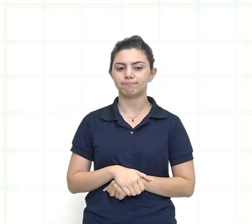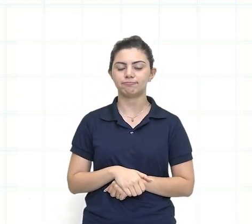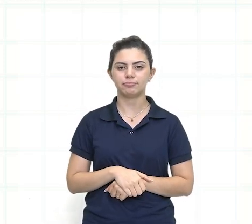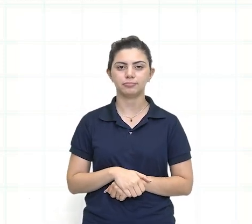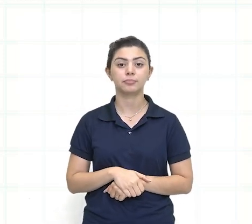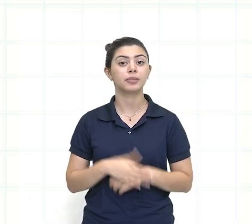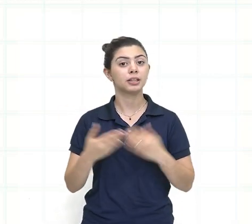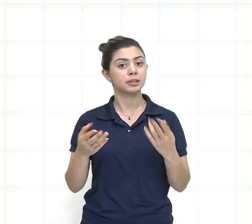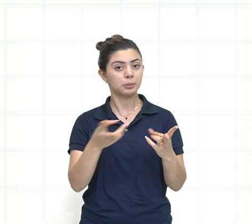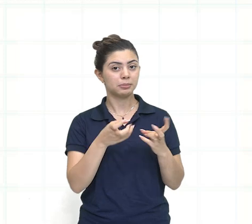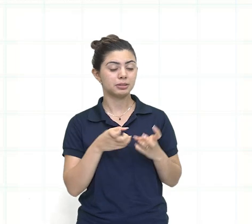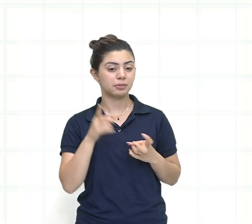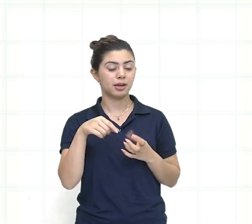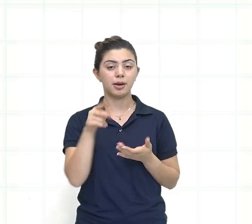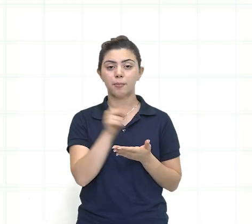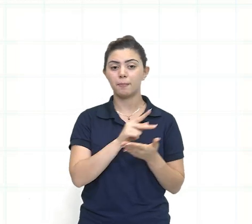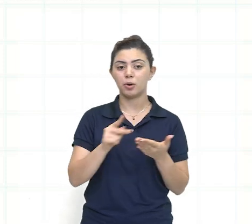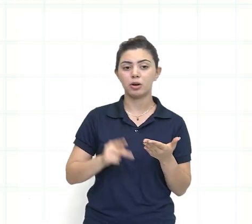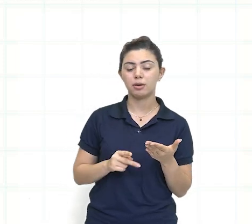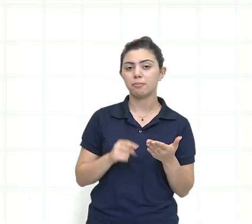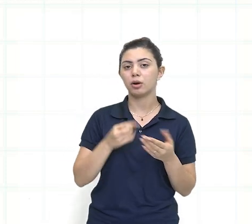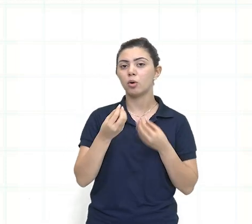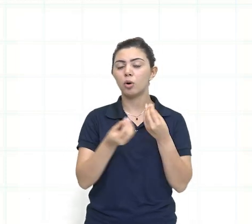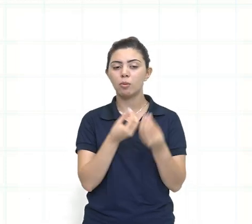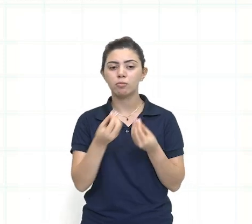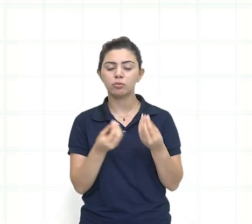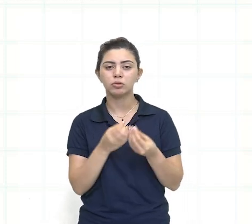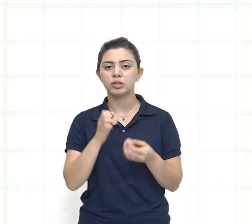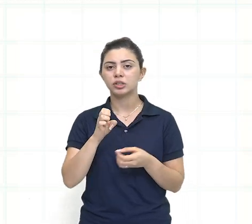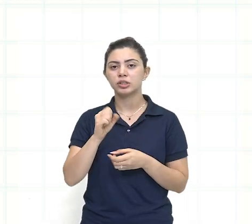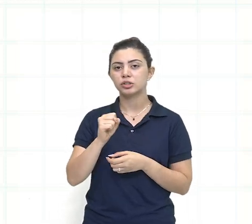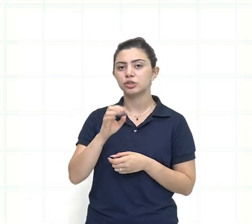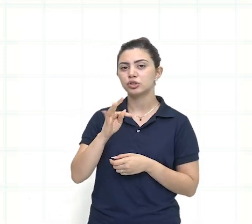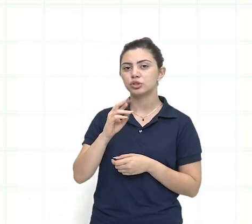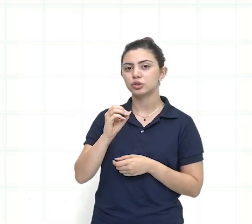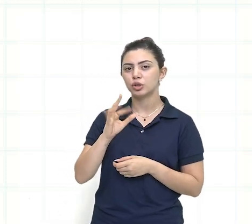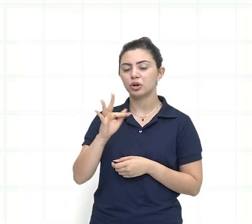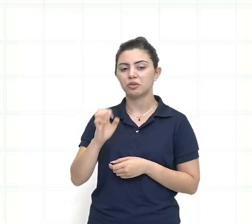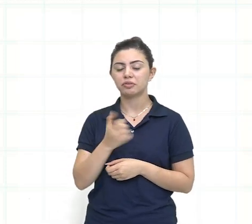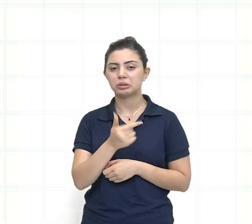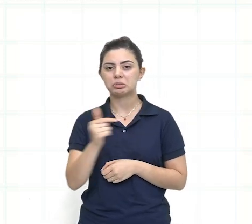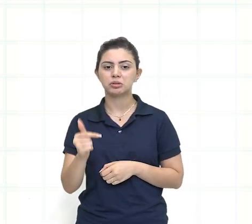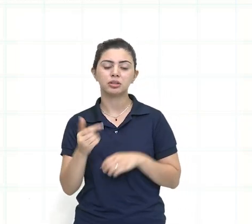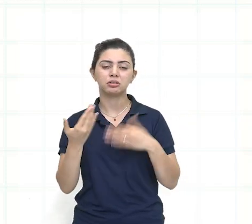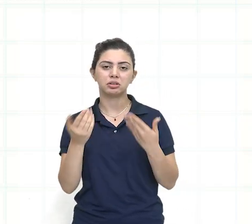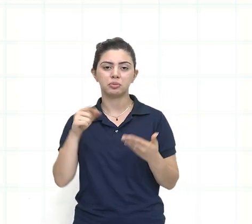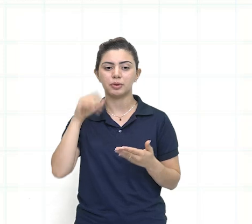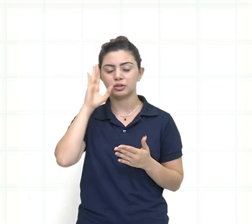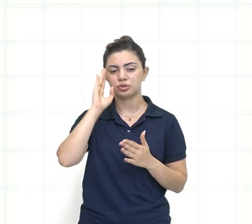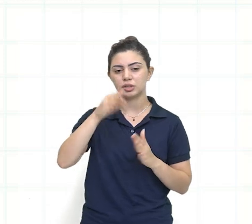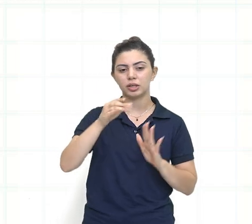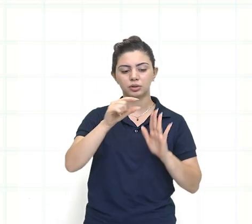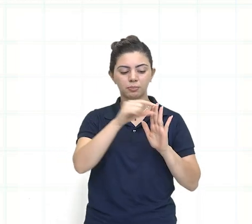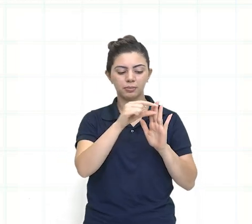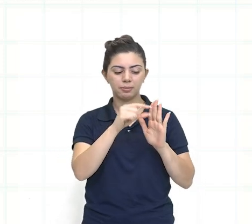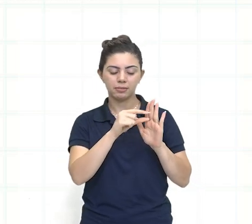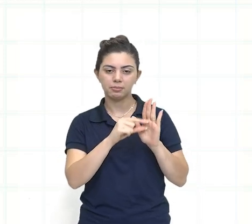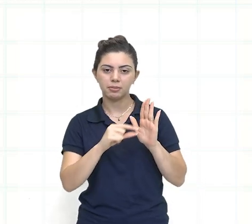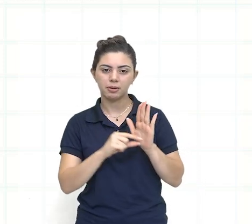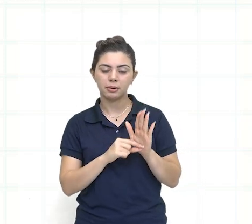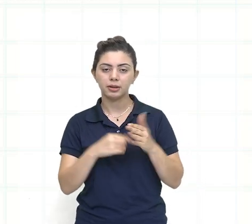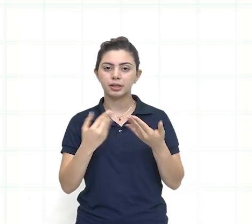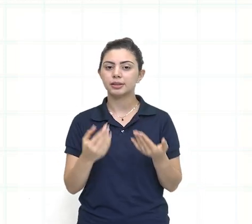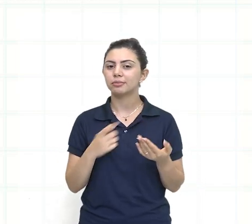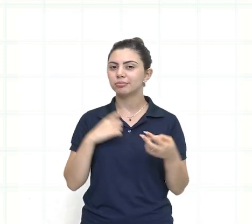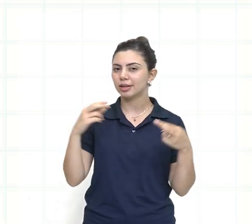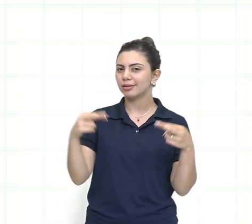um poema, né, que não tem estrofes. Ele segue, né, direto aí com os versos, né? E aí as rimas